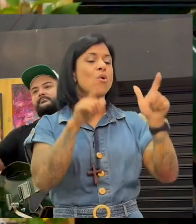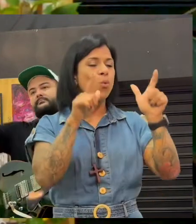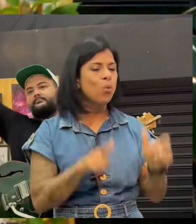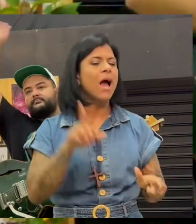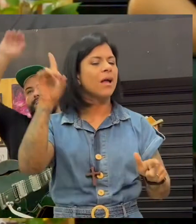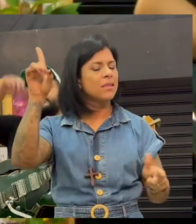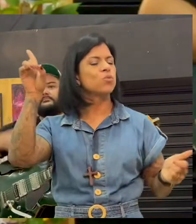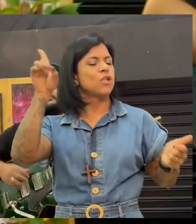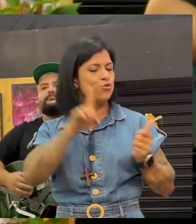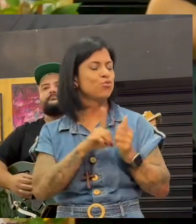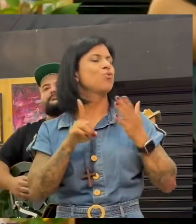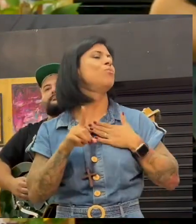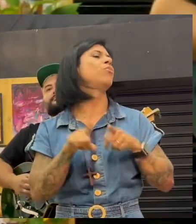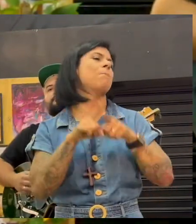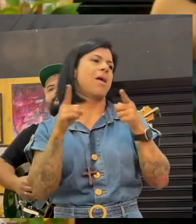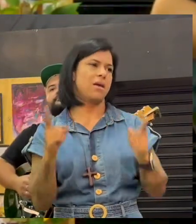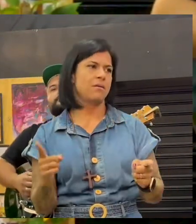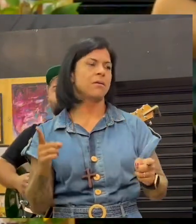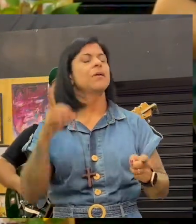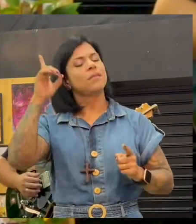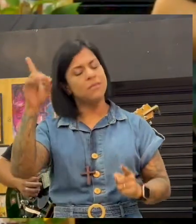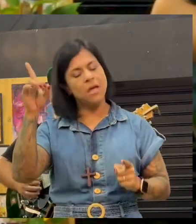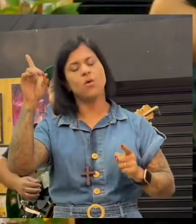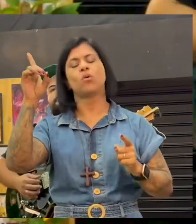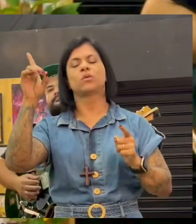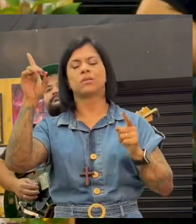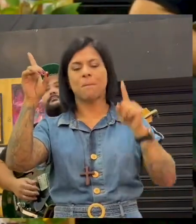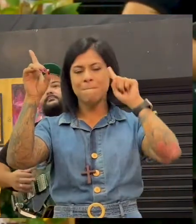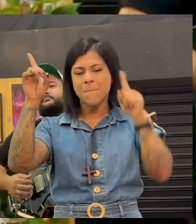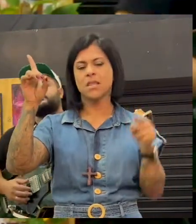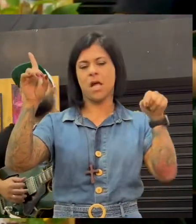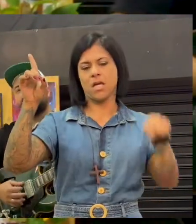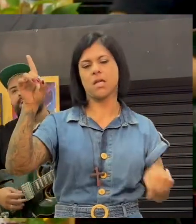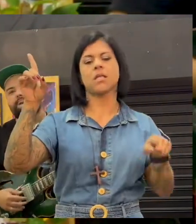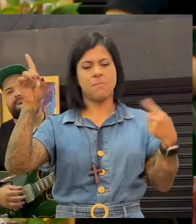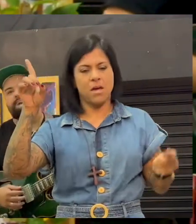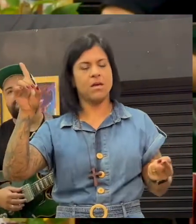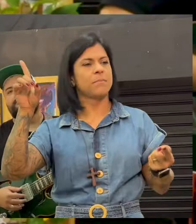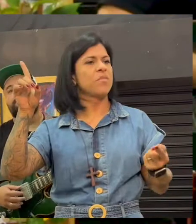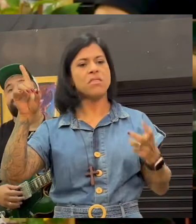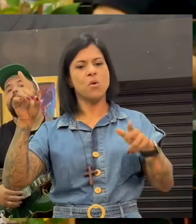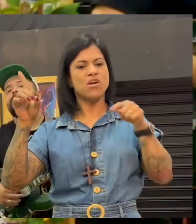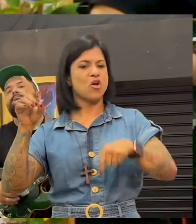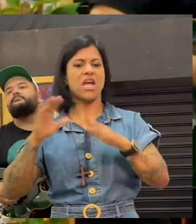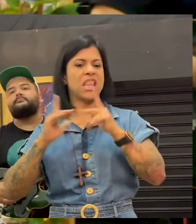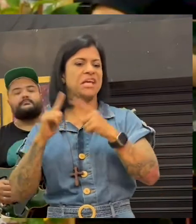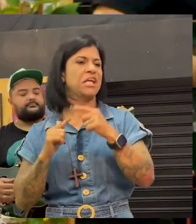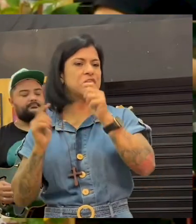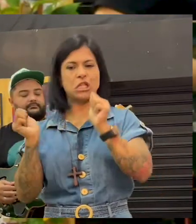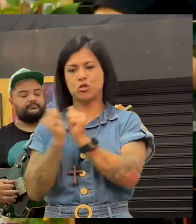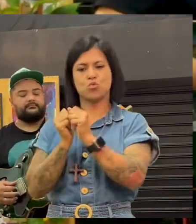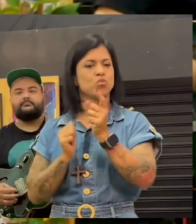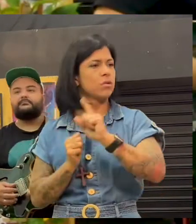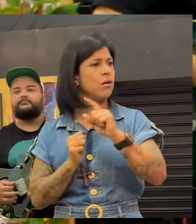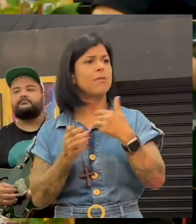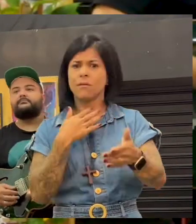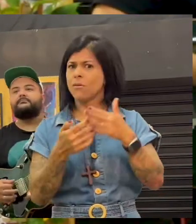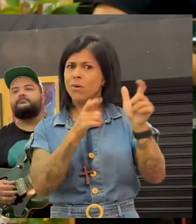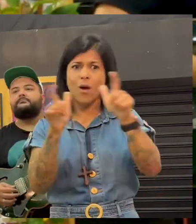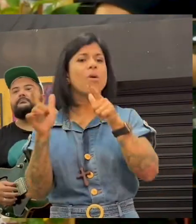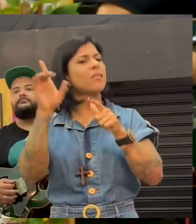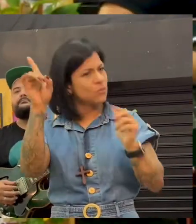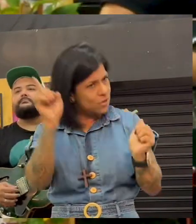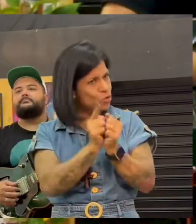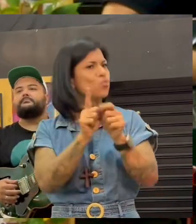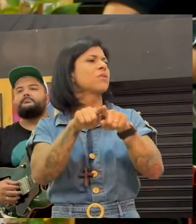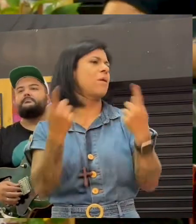governa. Ele não governa aqui, somente quando você está na igreja. Lá no seu trabalho Ele também governa. Lá